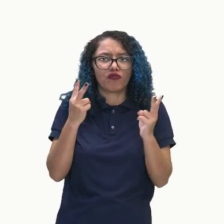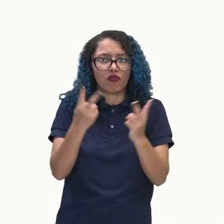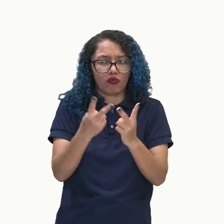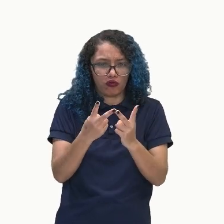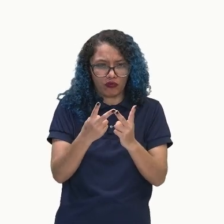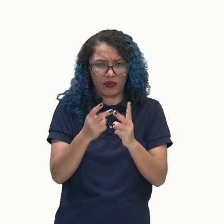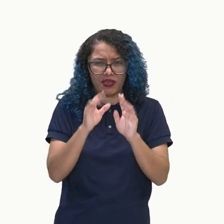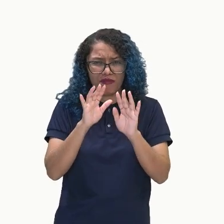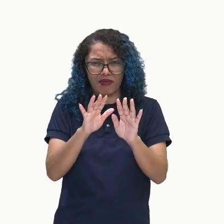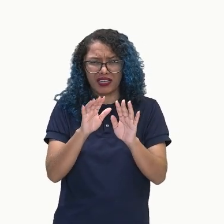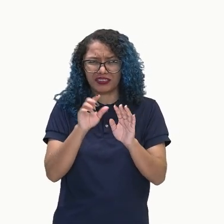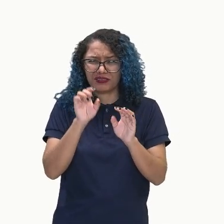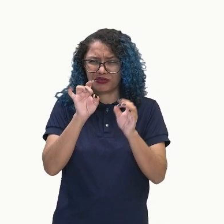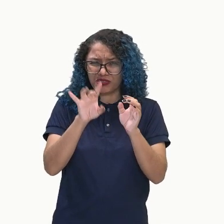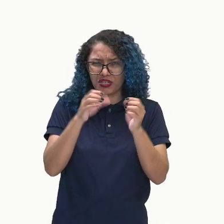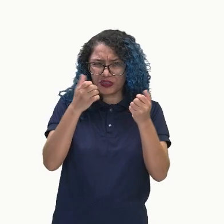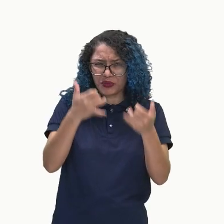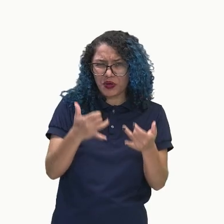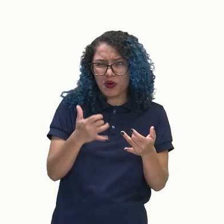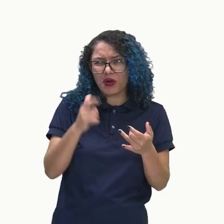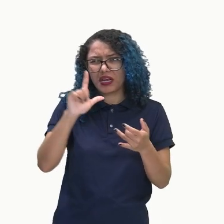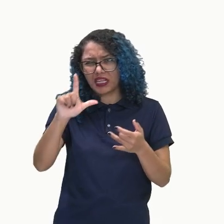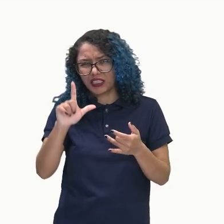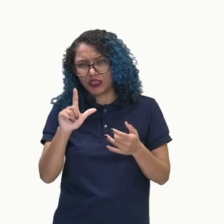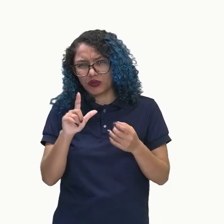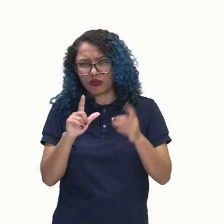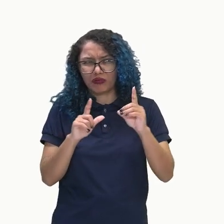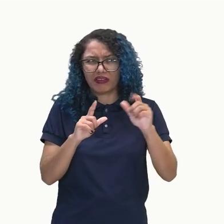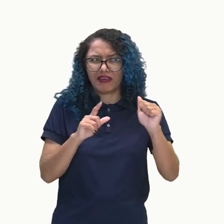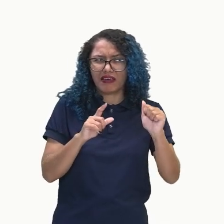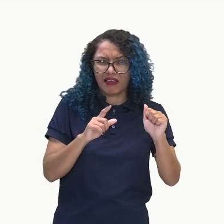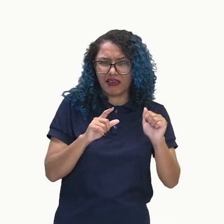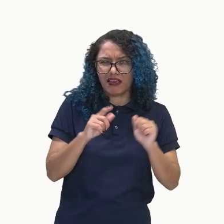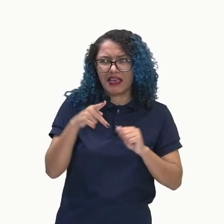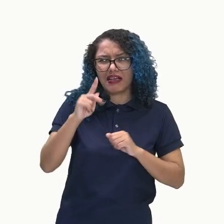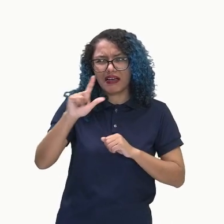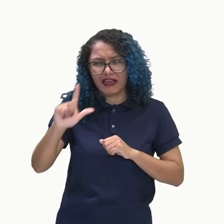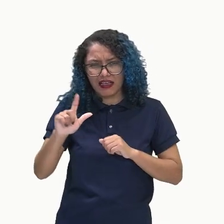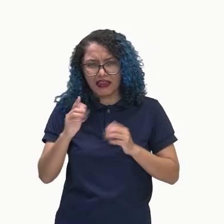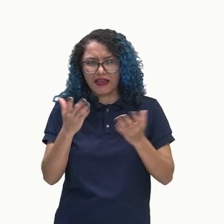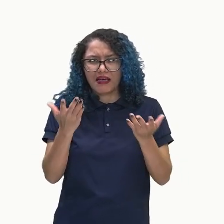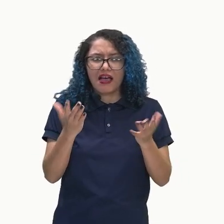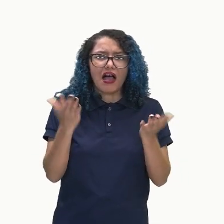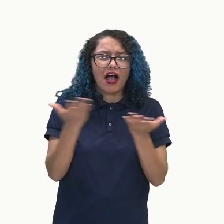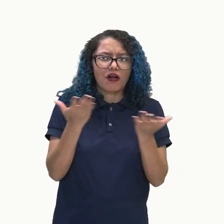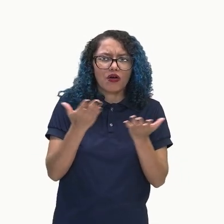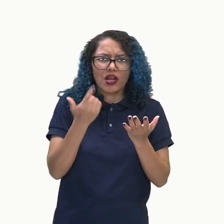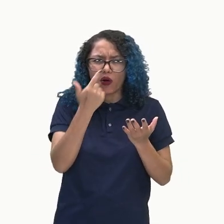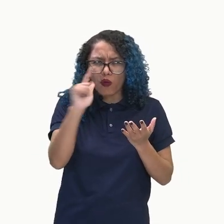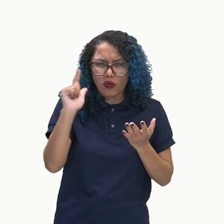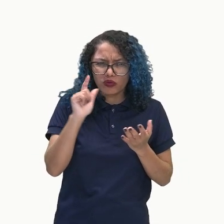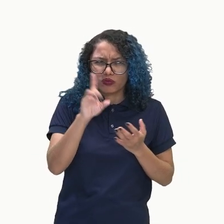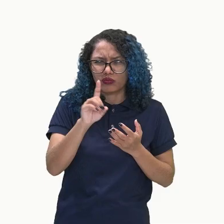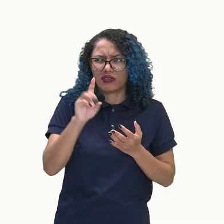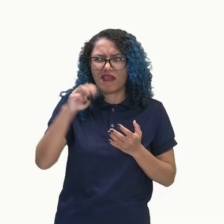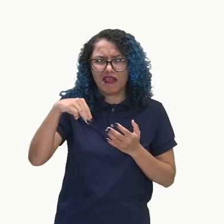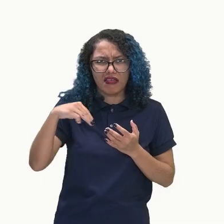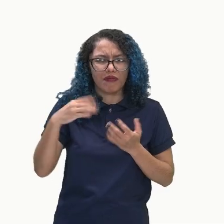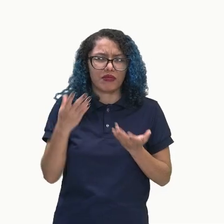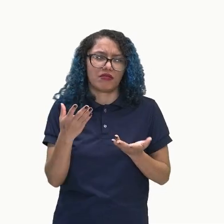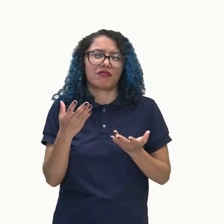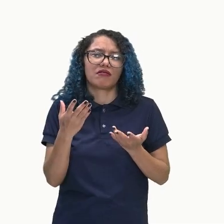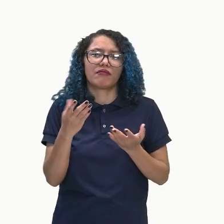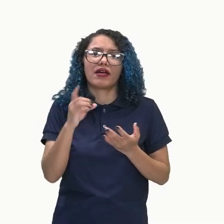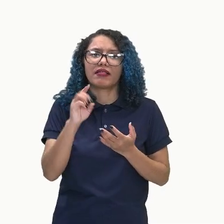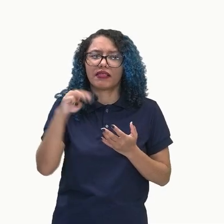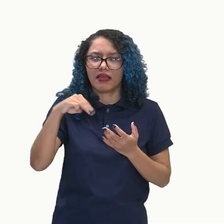litro, quilolitro, não é? Decalitro, decilitro, e agora apareceu esse decímetro. E decímetro tem